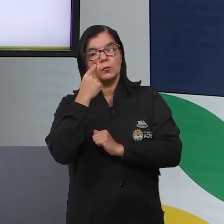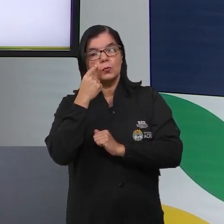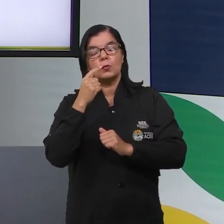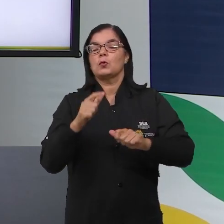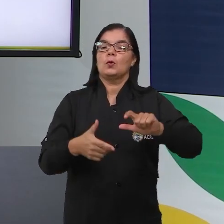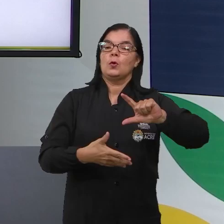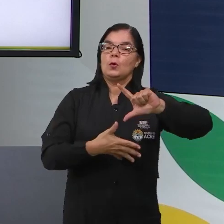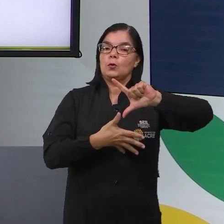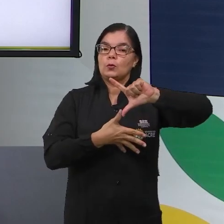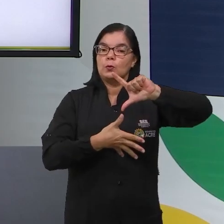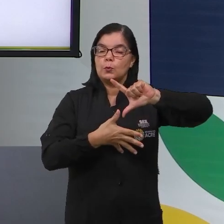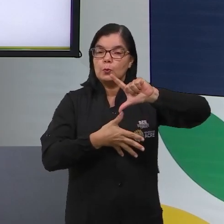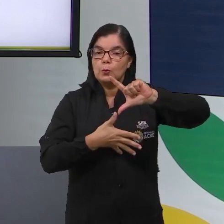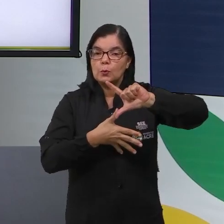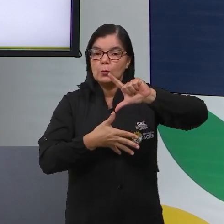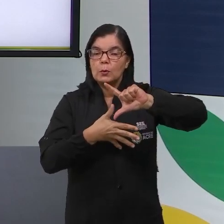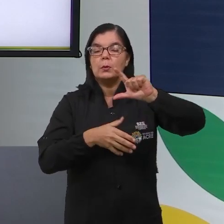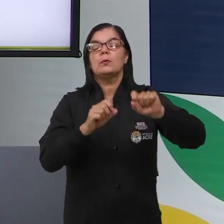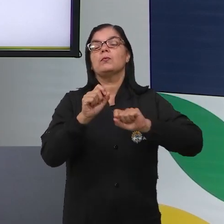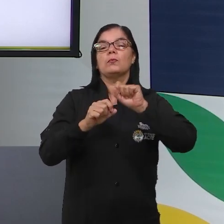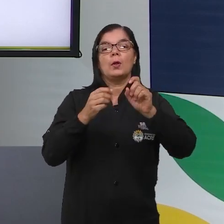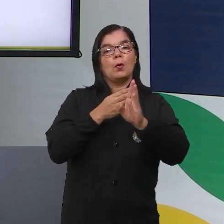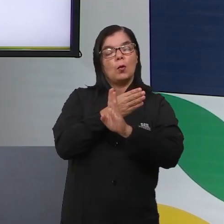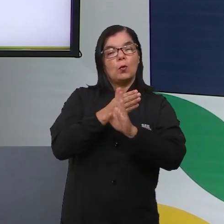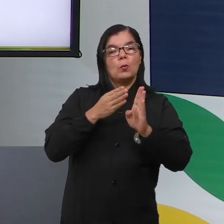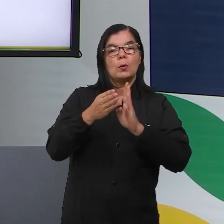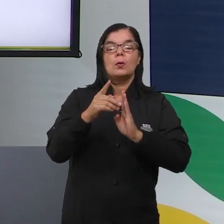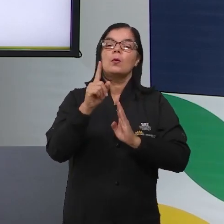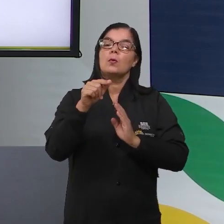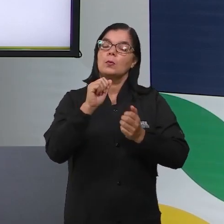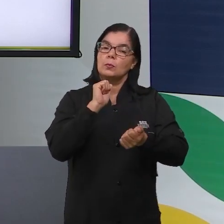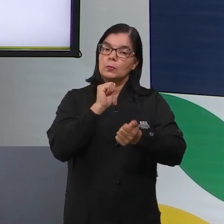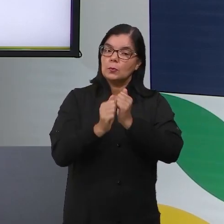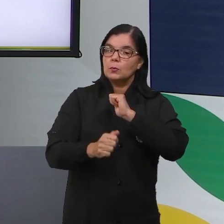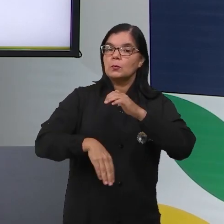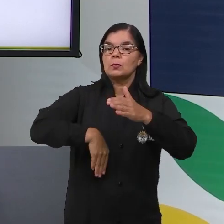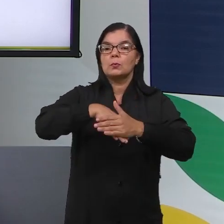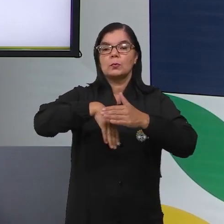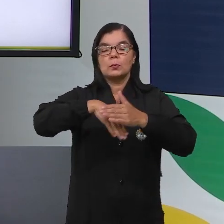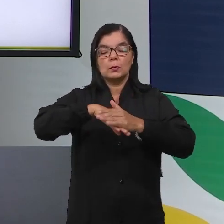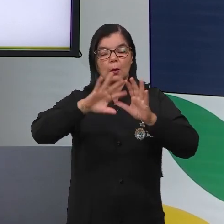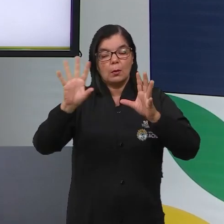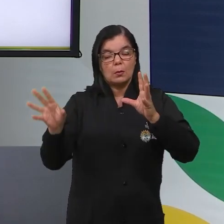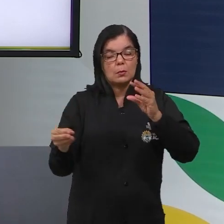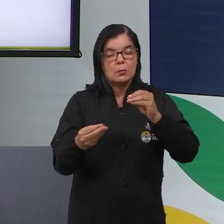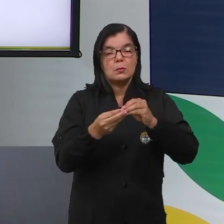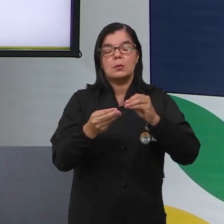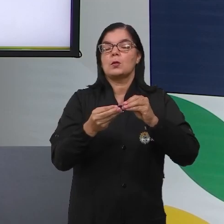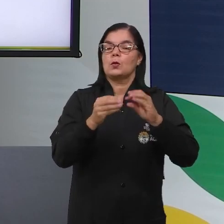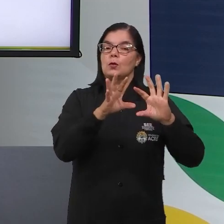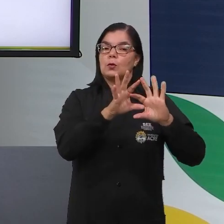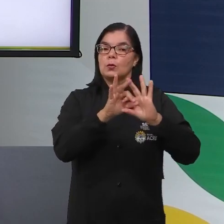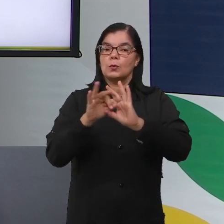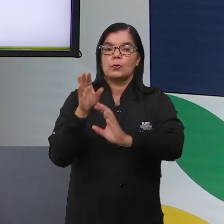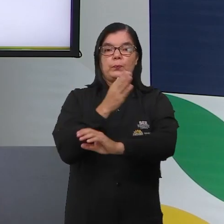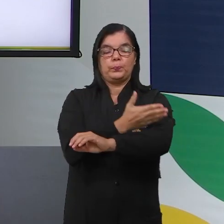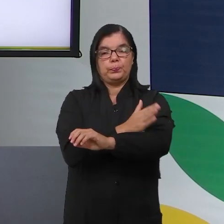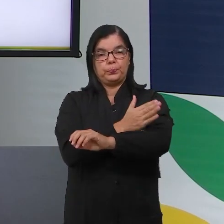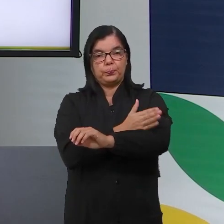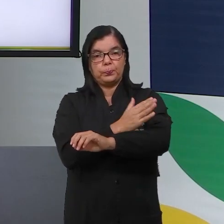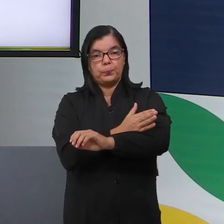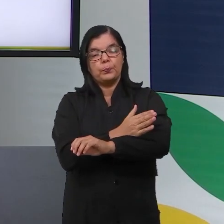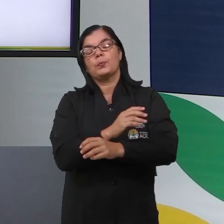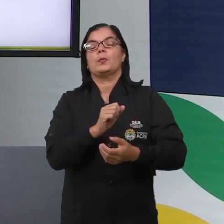latino esportivo, vem uma modalidade que é o futebol, porque está inserido dentro daquele contexto de práticas.